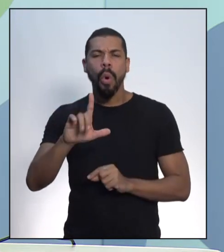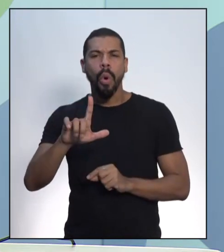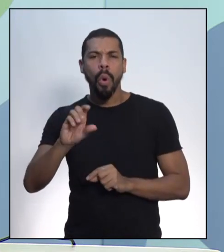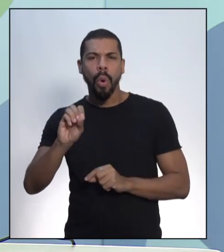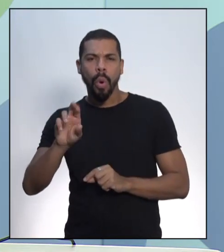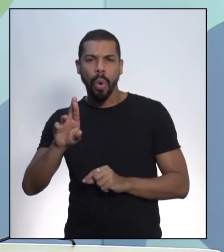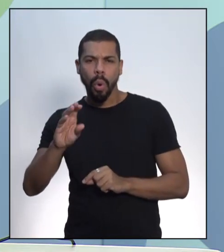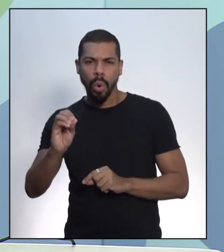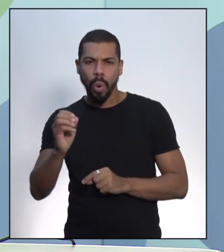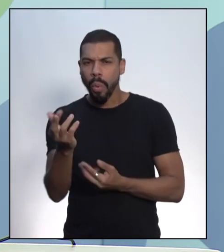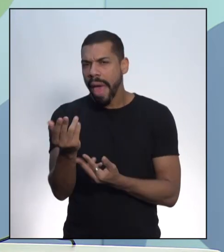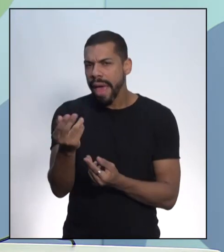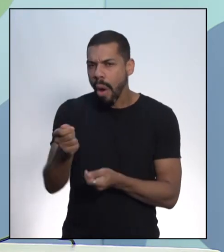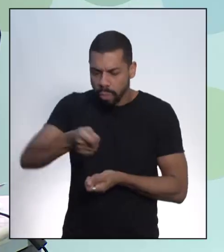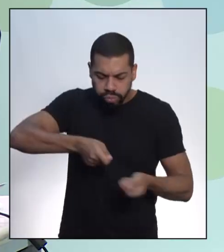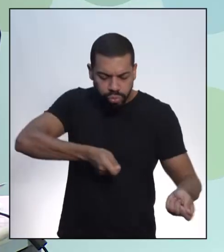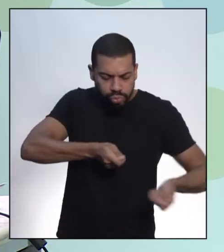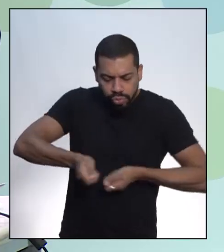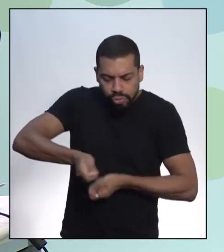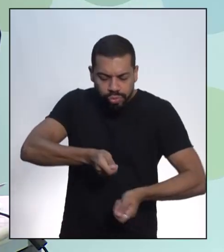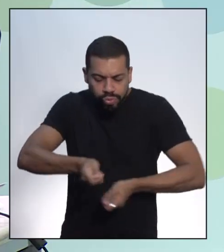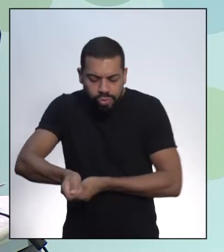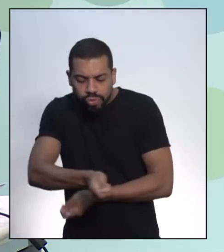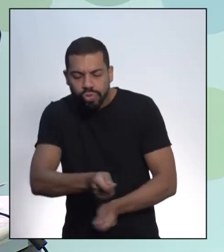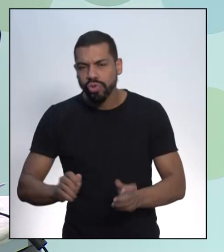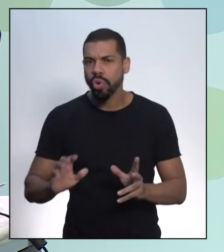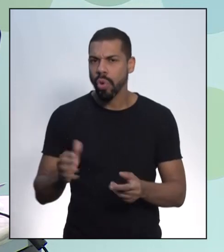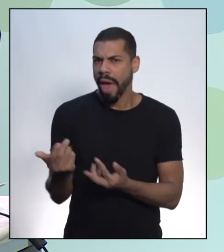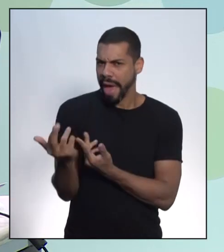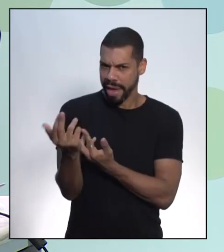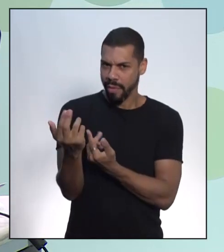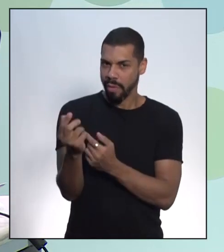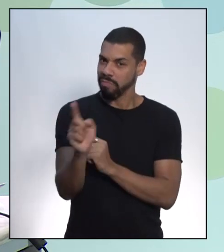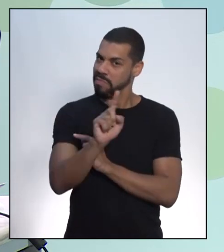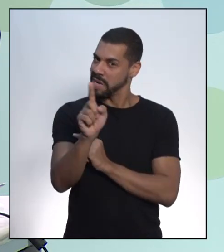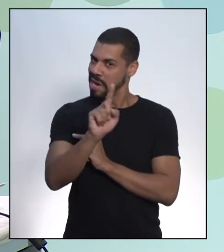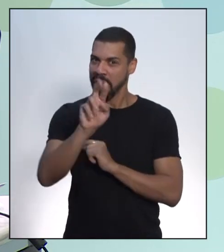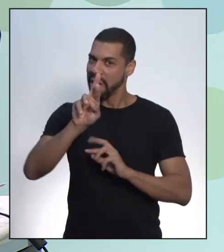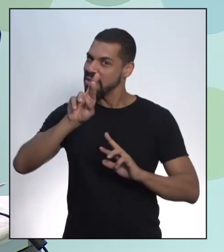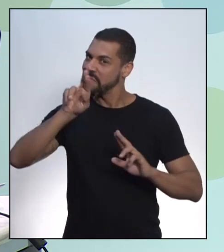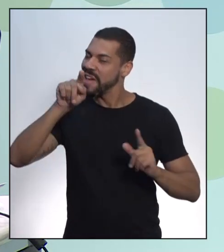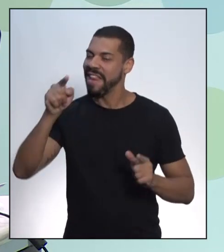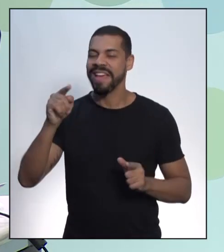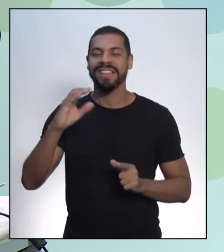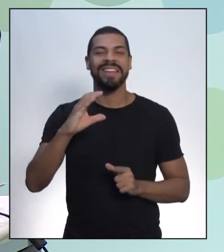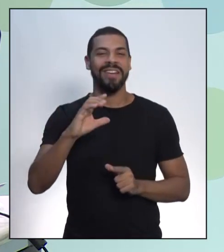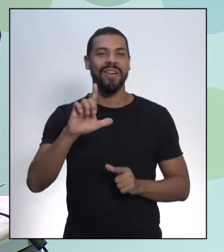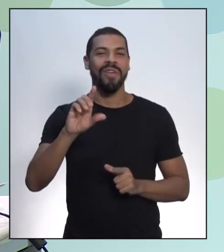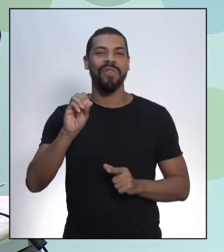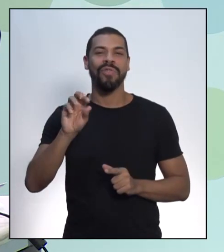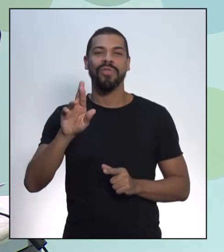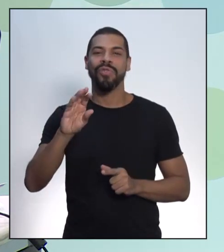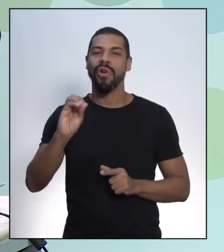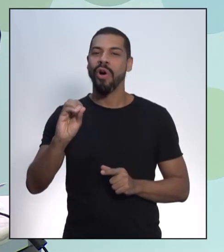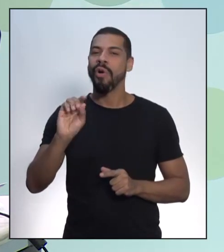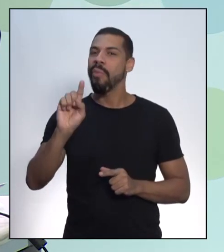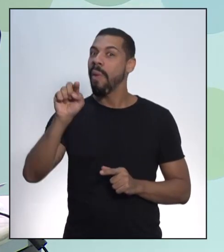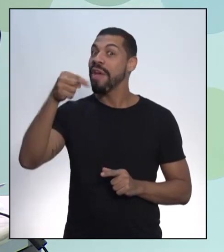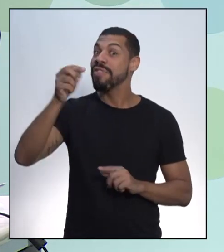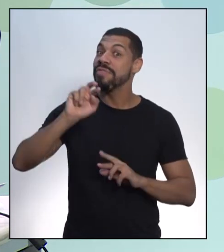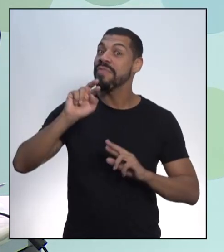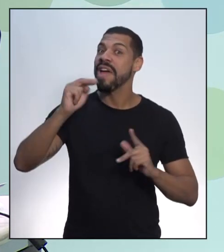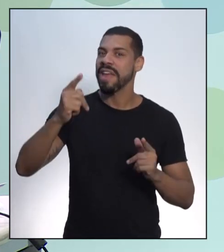que limpamos o chão? Não, não é o mesmo que nós utilizamos em casa. É um outro tipo de cloro. Nós vamos ver na próxima